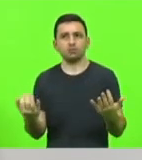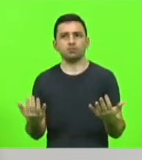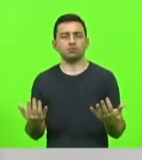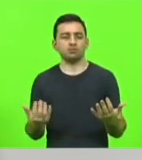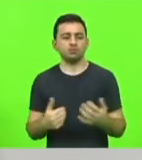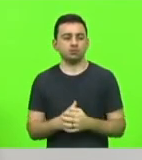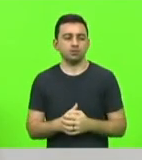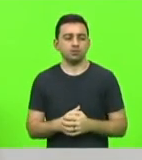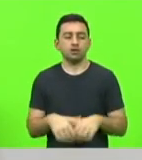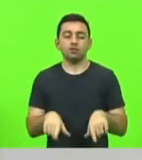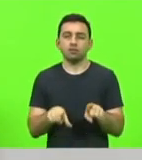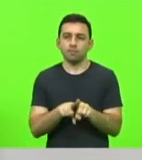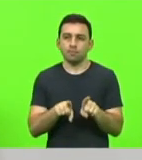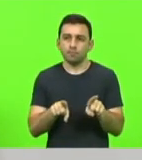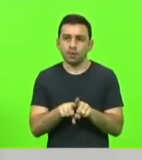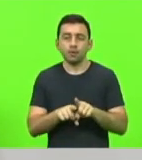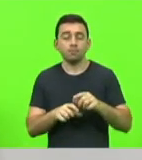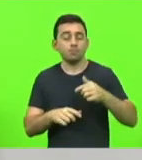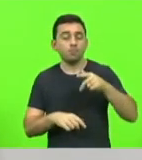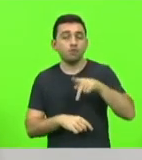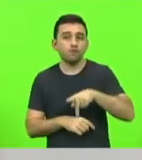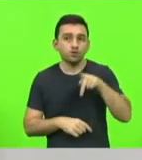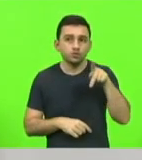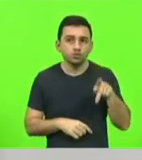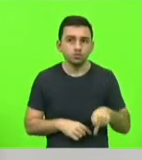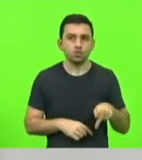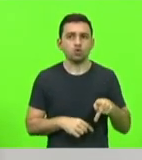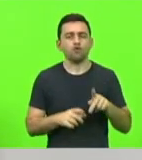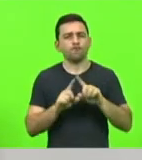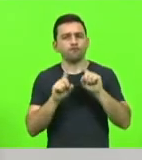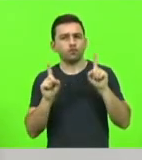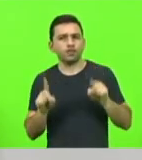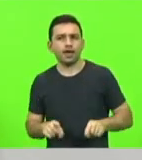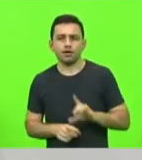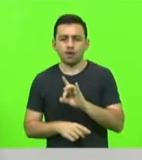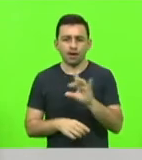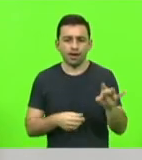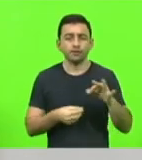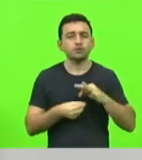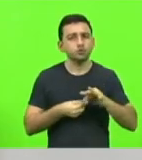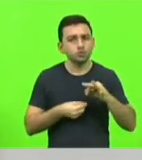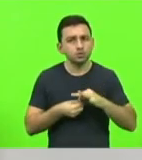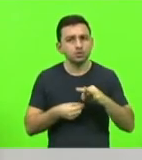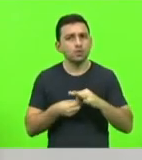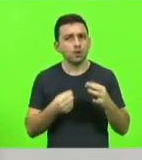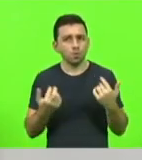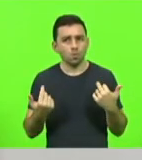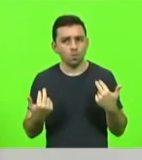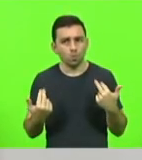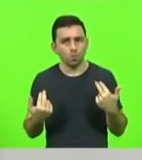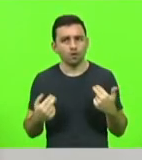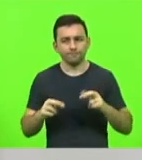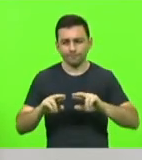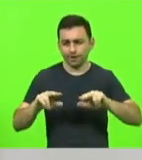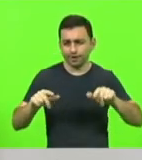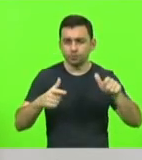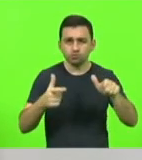mas também os professores, os funcionários de cada instituição como essa, nos diferentes